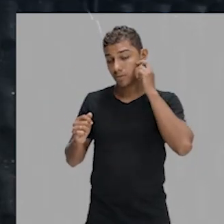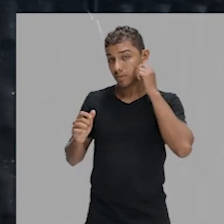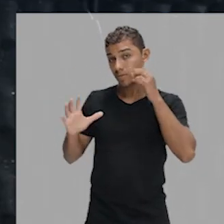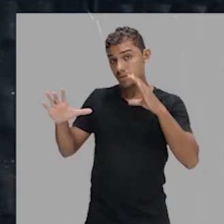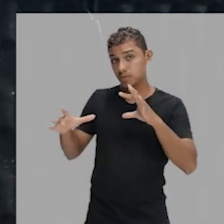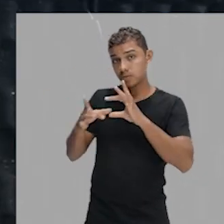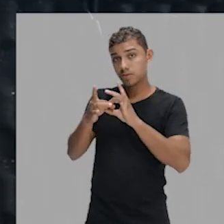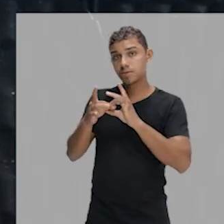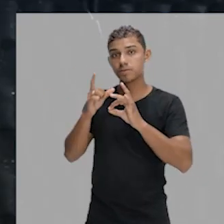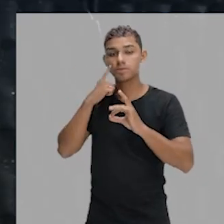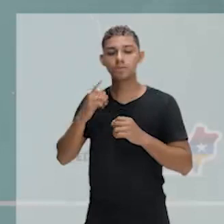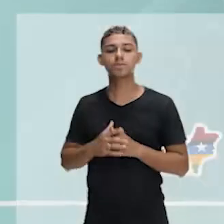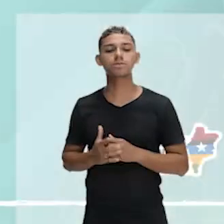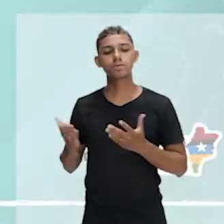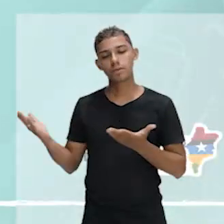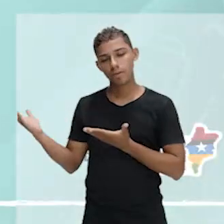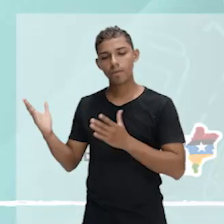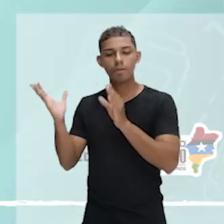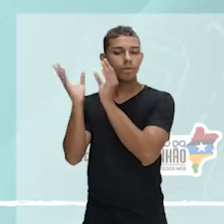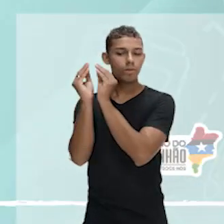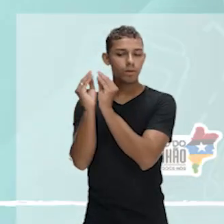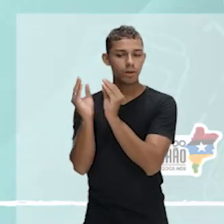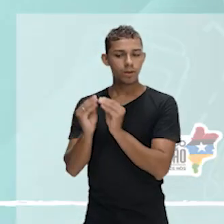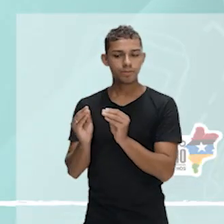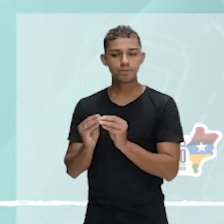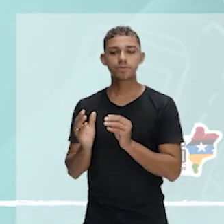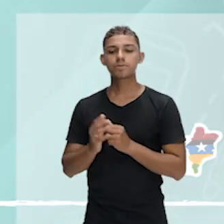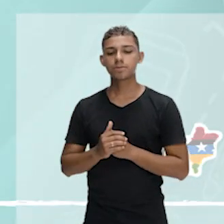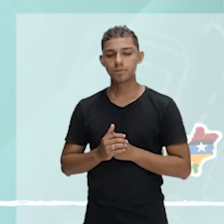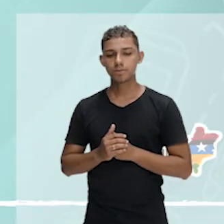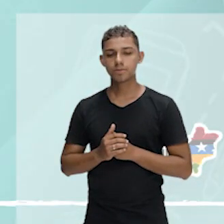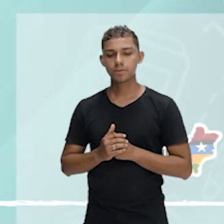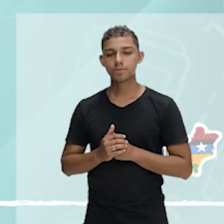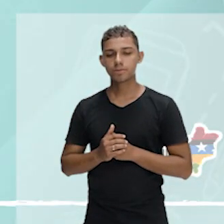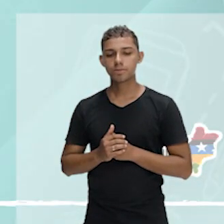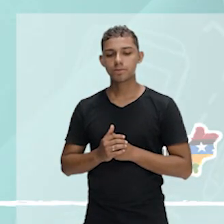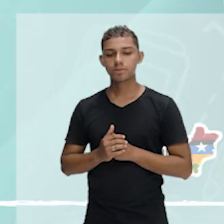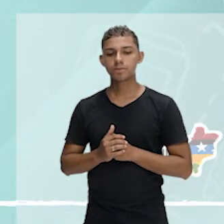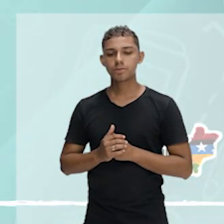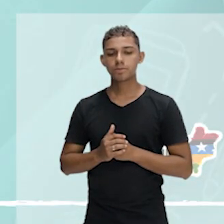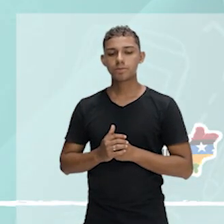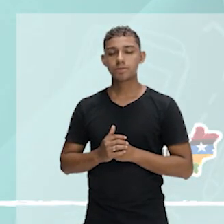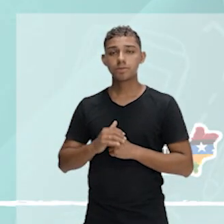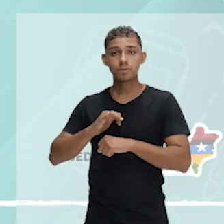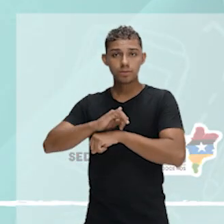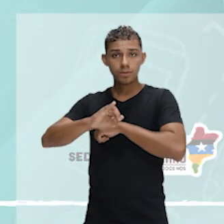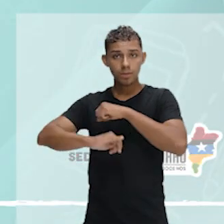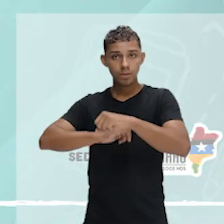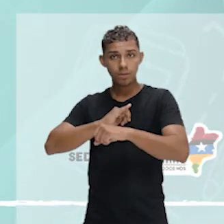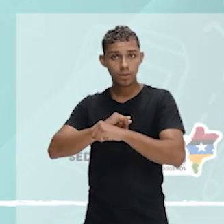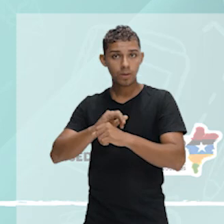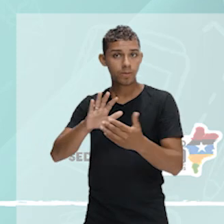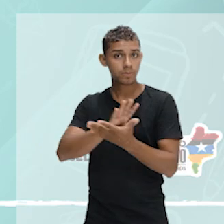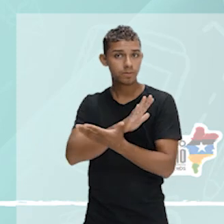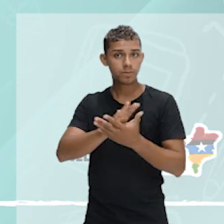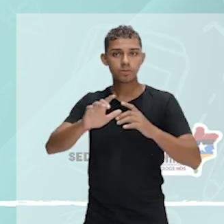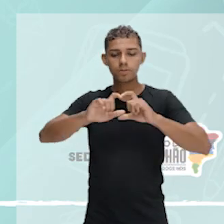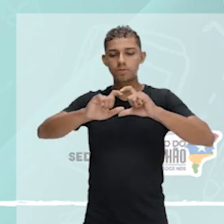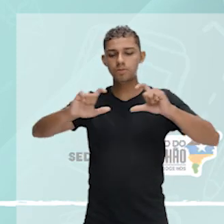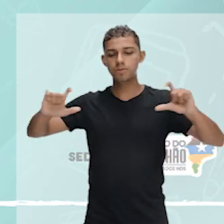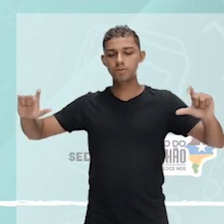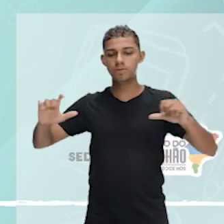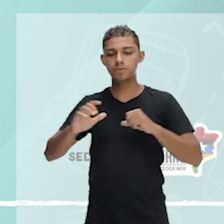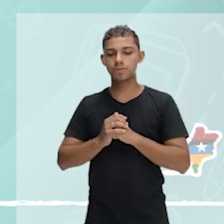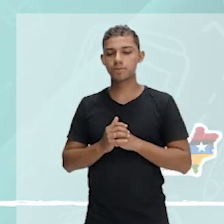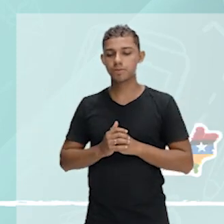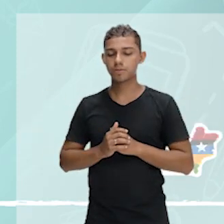contraída. E aqui um resumo para vocês, trazendo um infográfico que está disponível na internet. Frases afirmativas, como que você